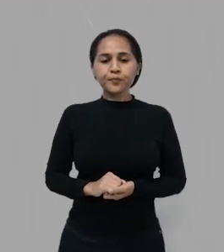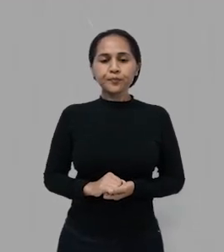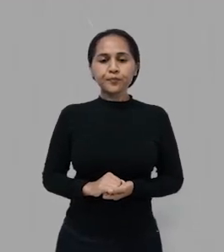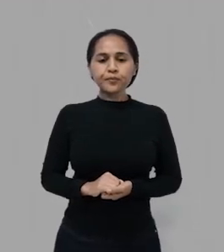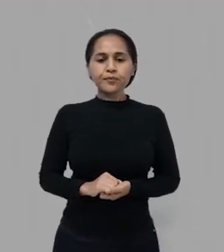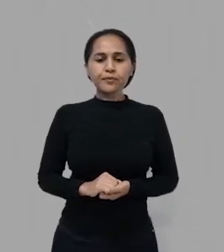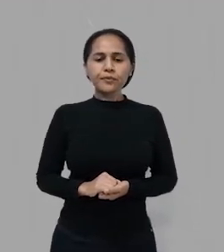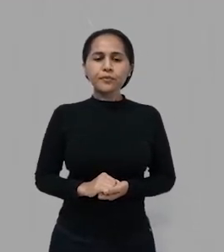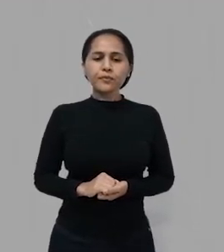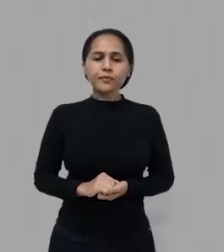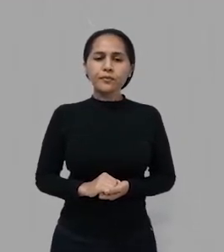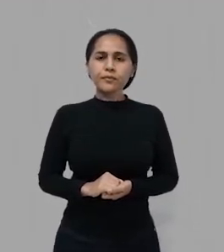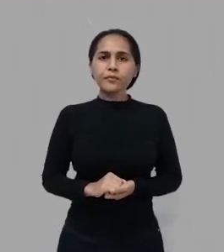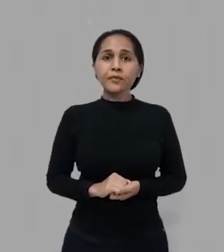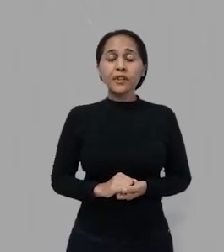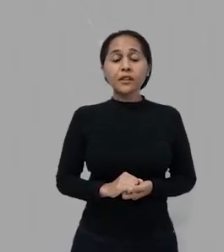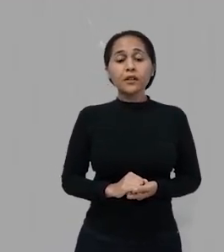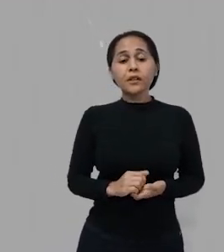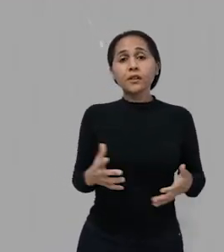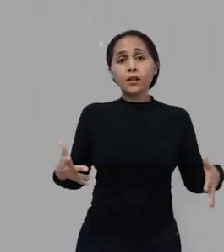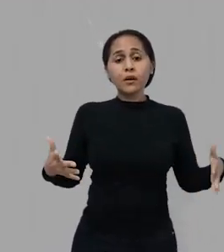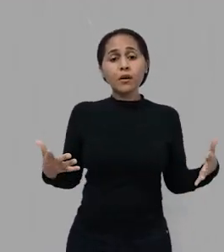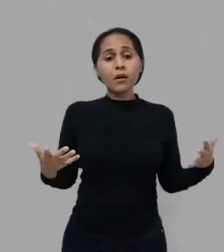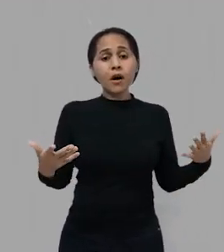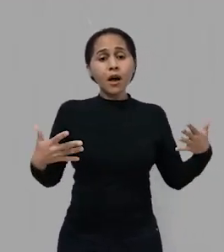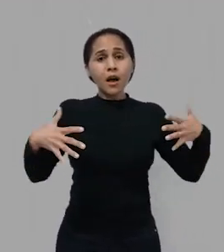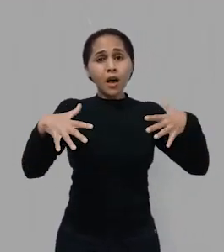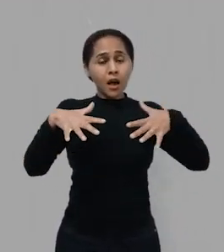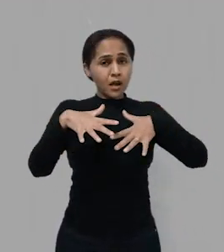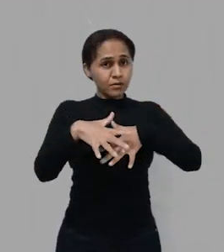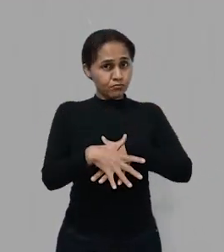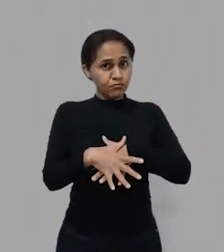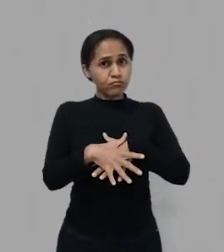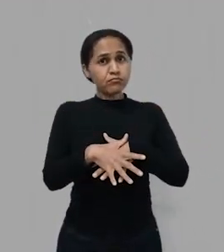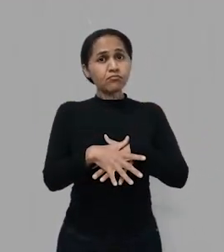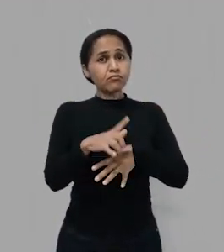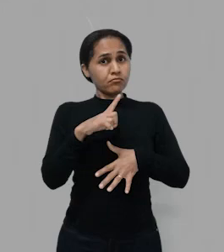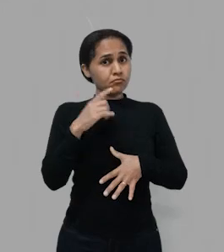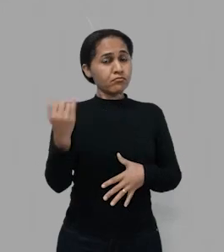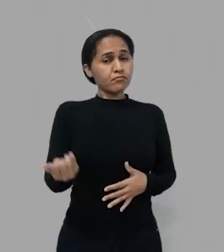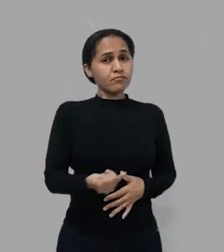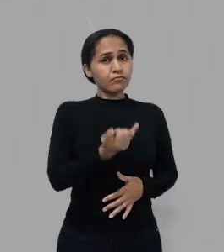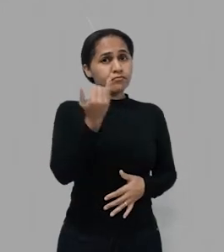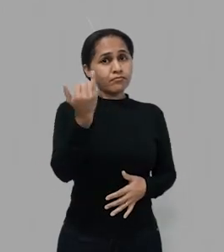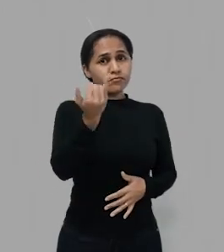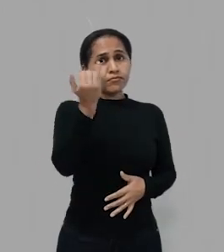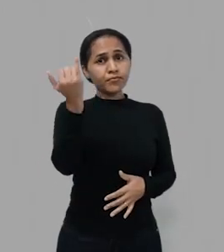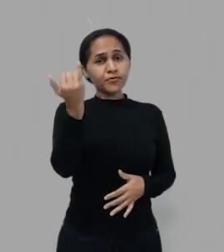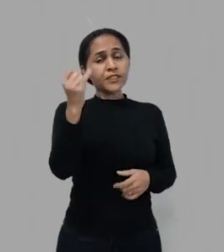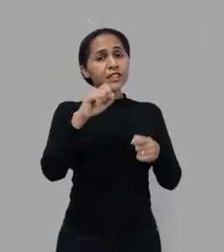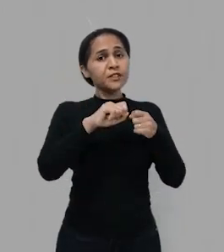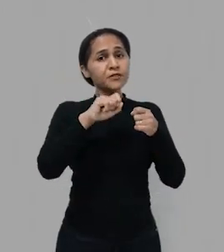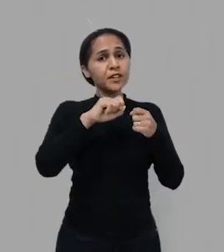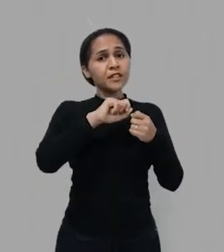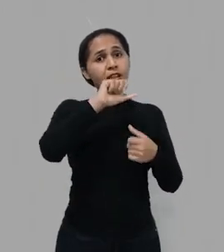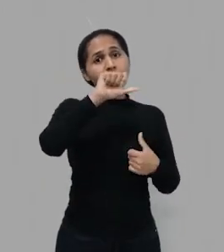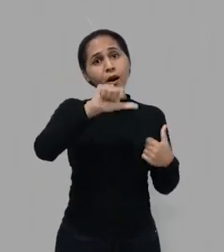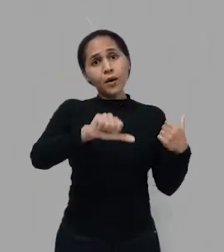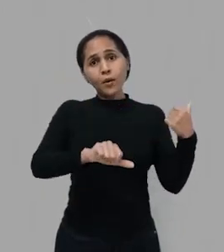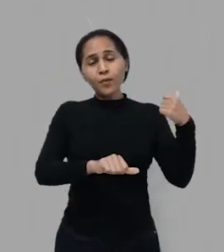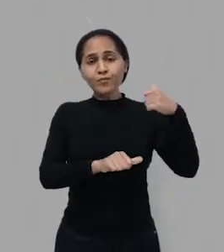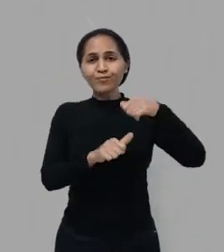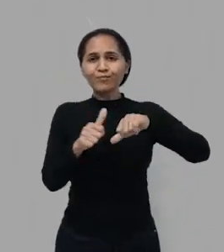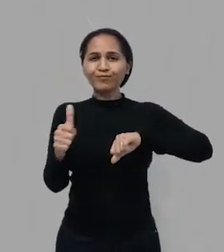certo? Então, a própria isomeria tem uma importância tal que mudou o conceito da